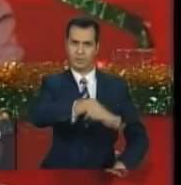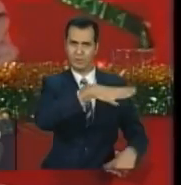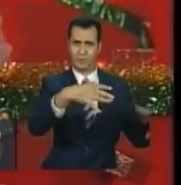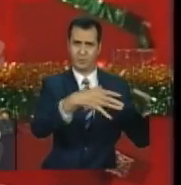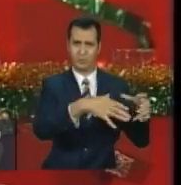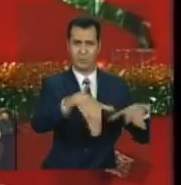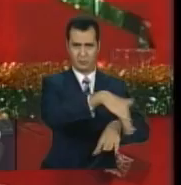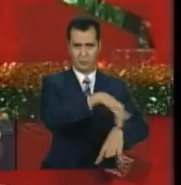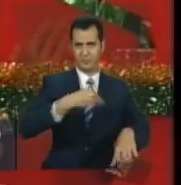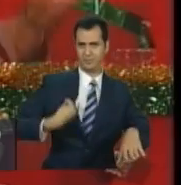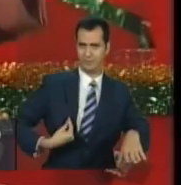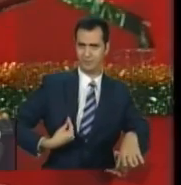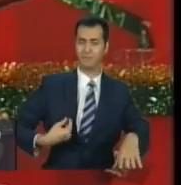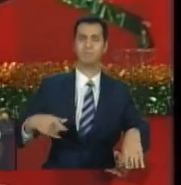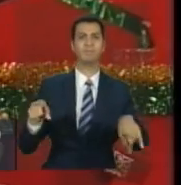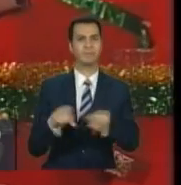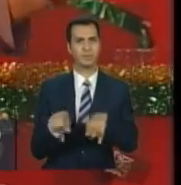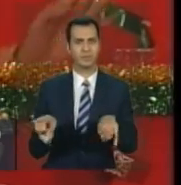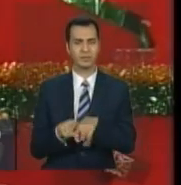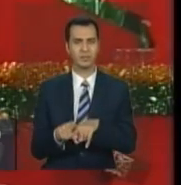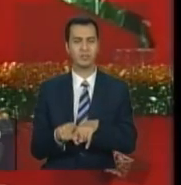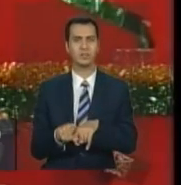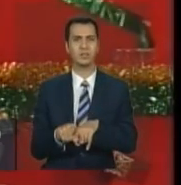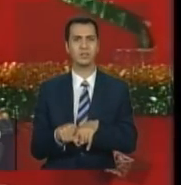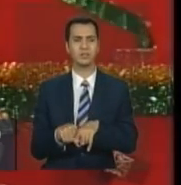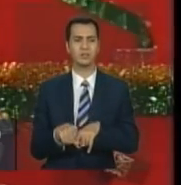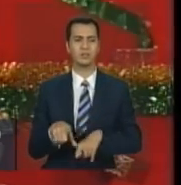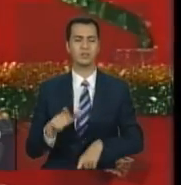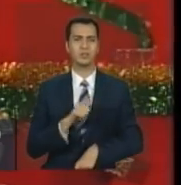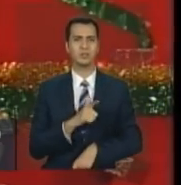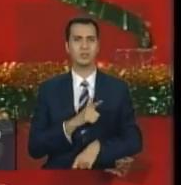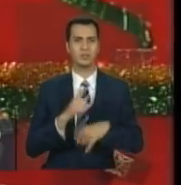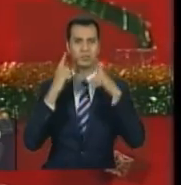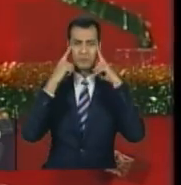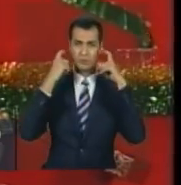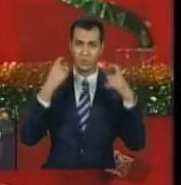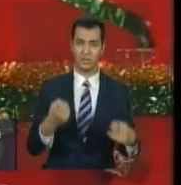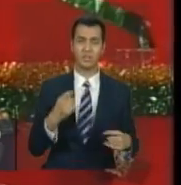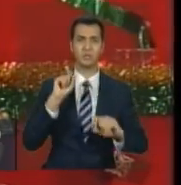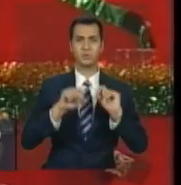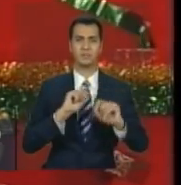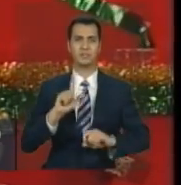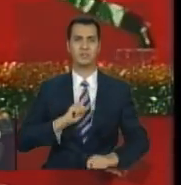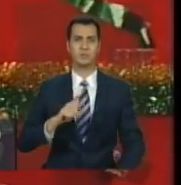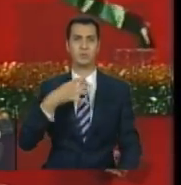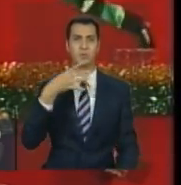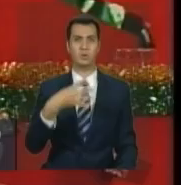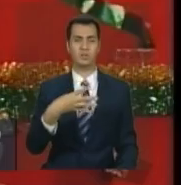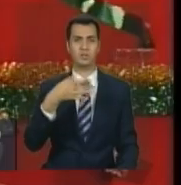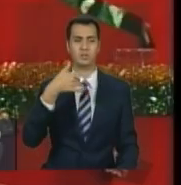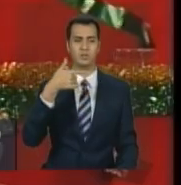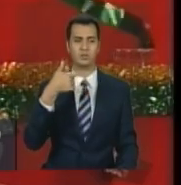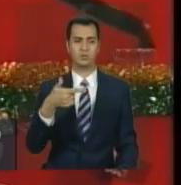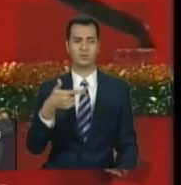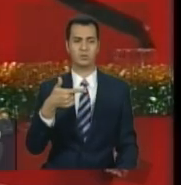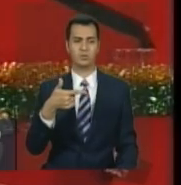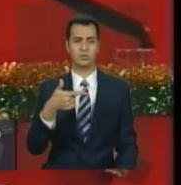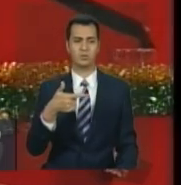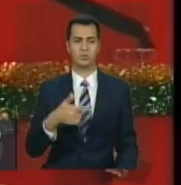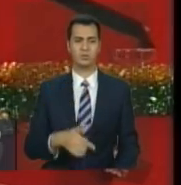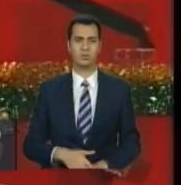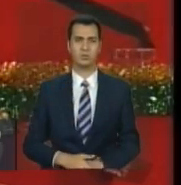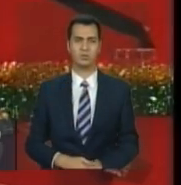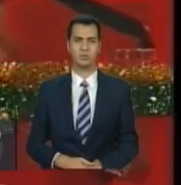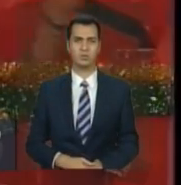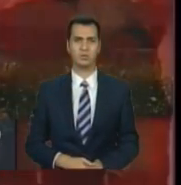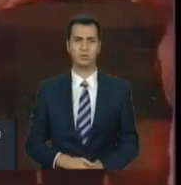violência que leva àquela lista de 40, de 42.